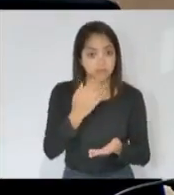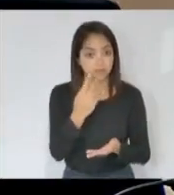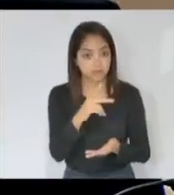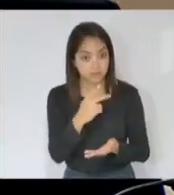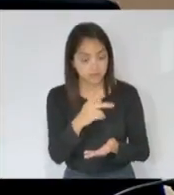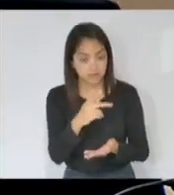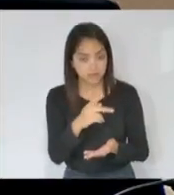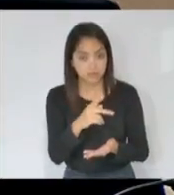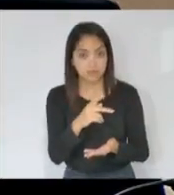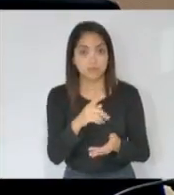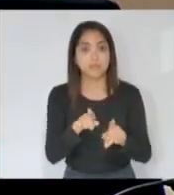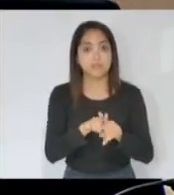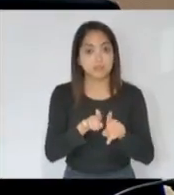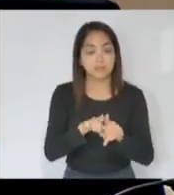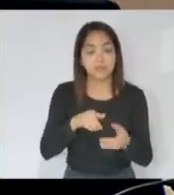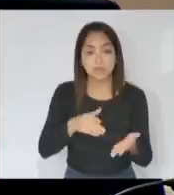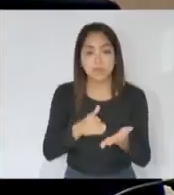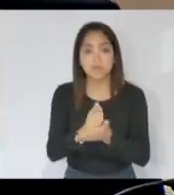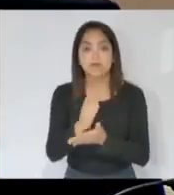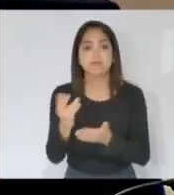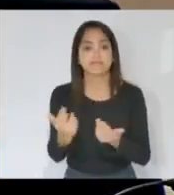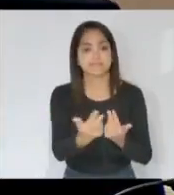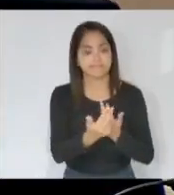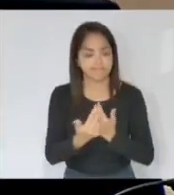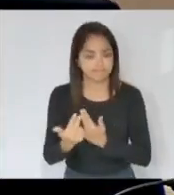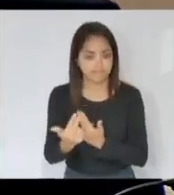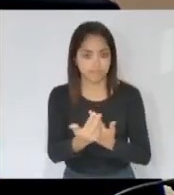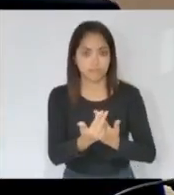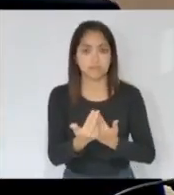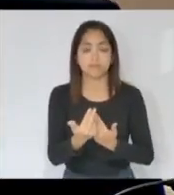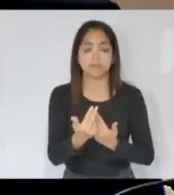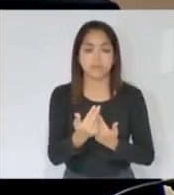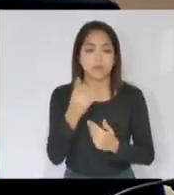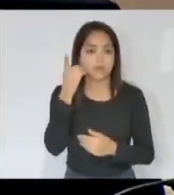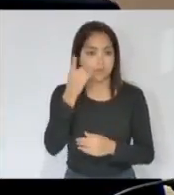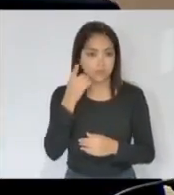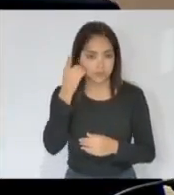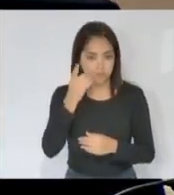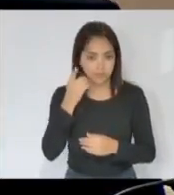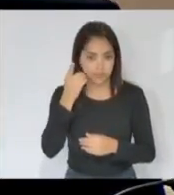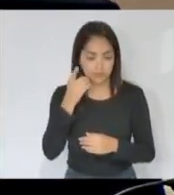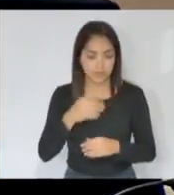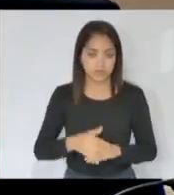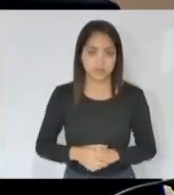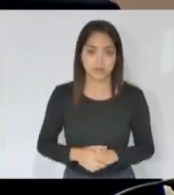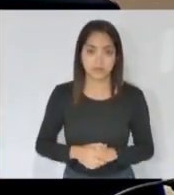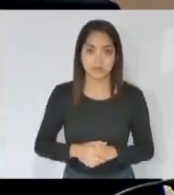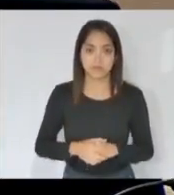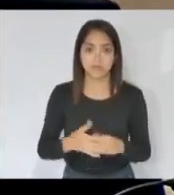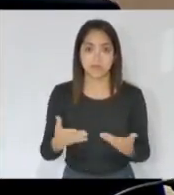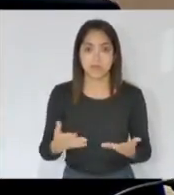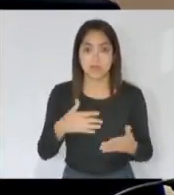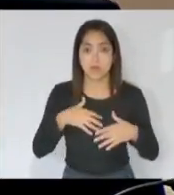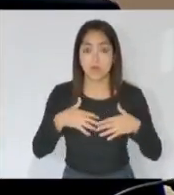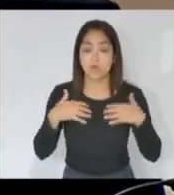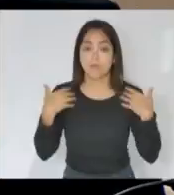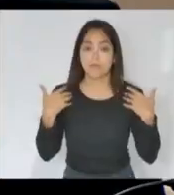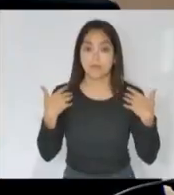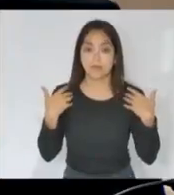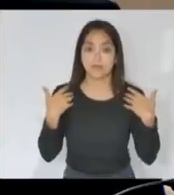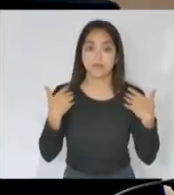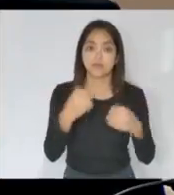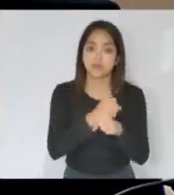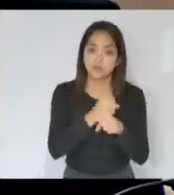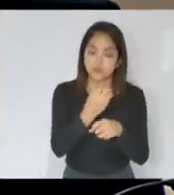solicitação e aprovada por unanimidade pelos demais parlamentares em homenagem dos